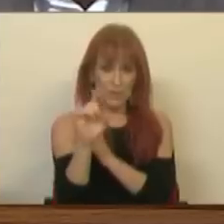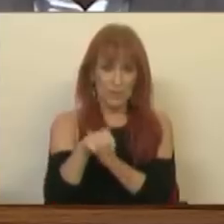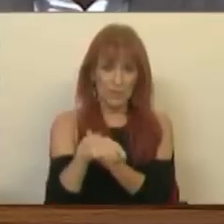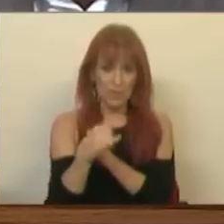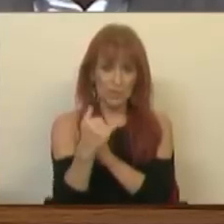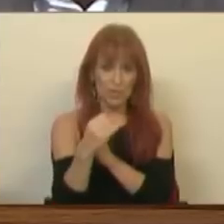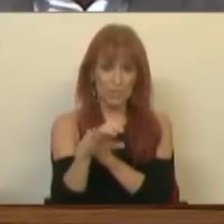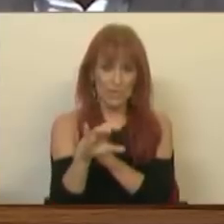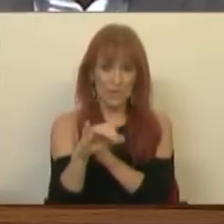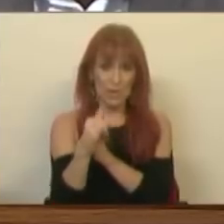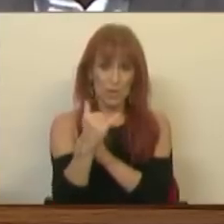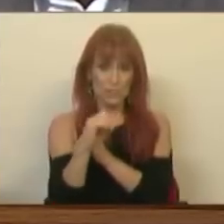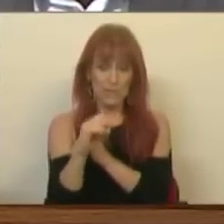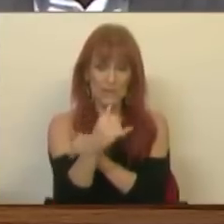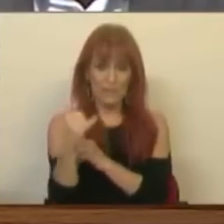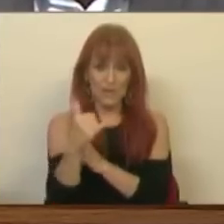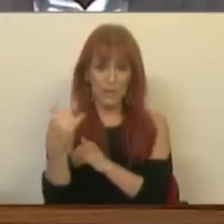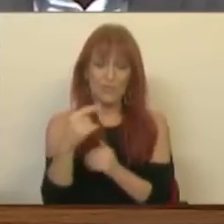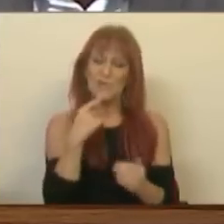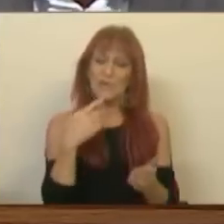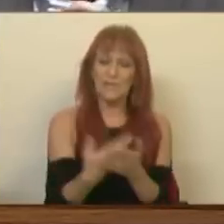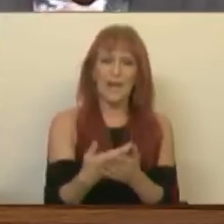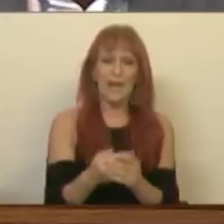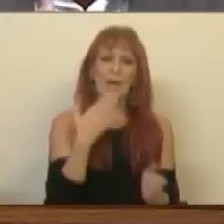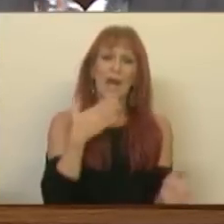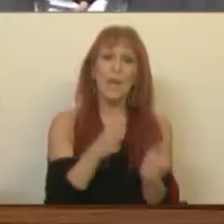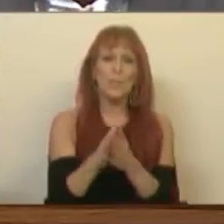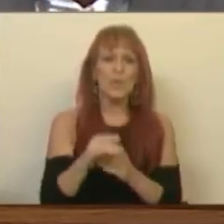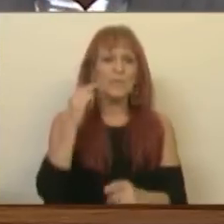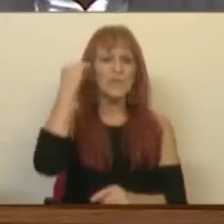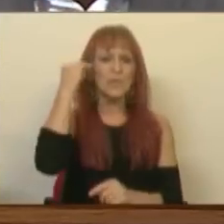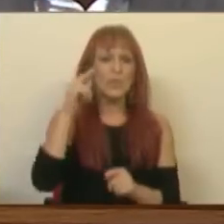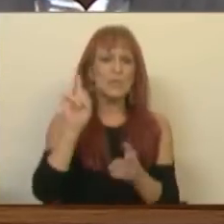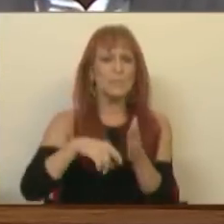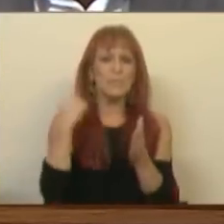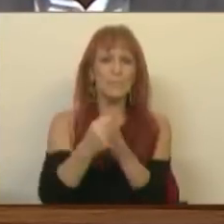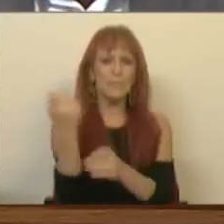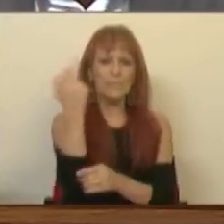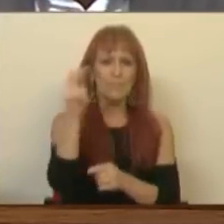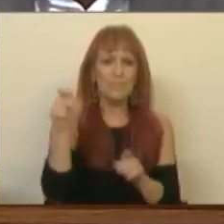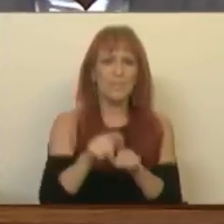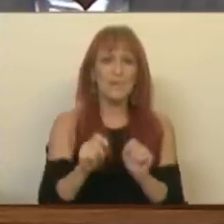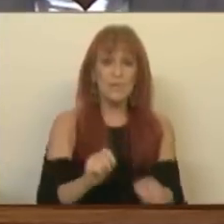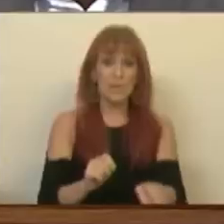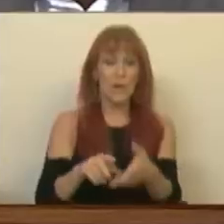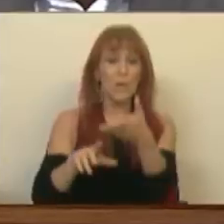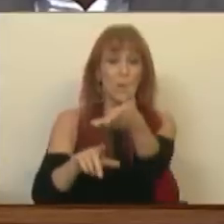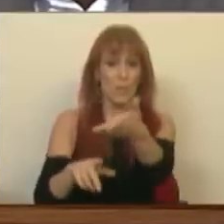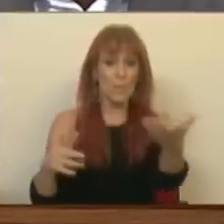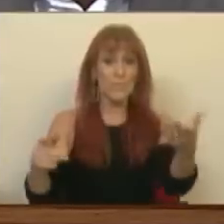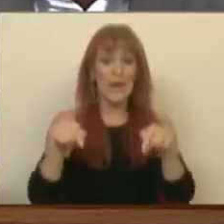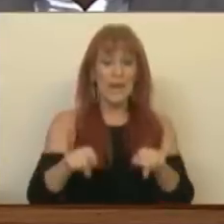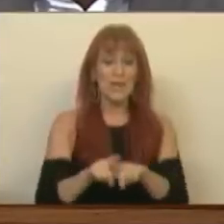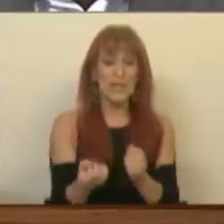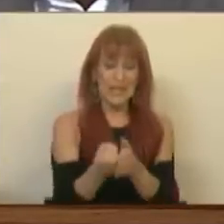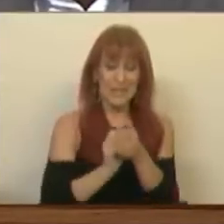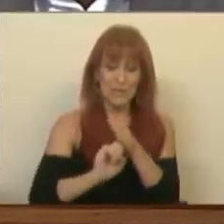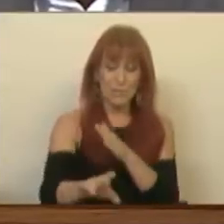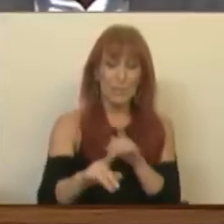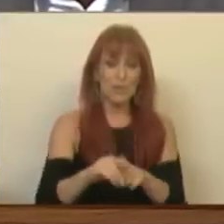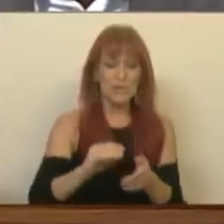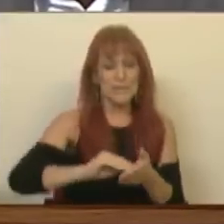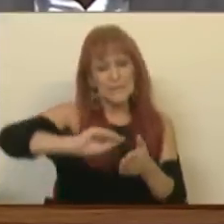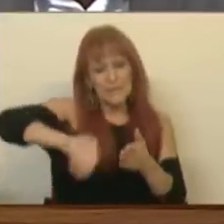de 2022 que atribui a utilidade turística definitiva ao ordofline Este é um despacho